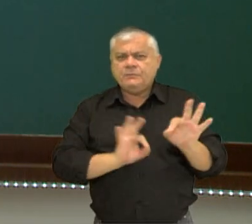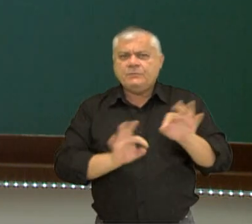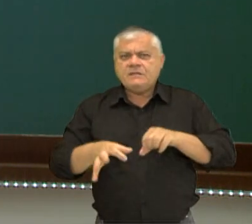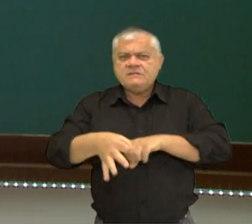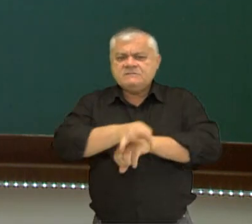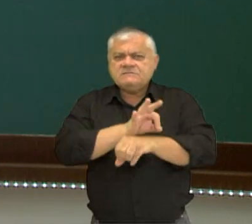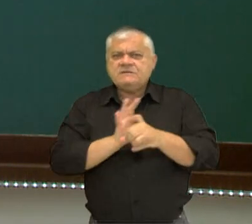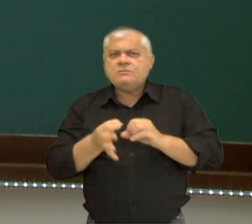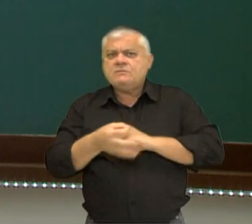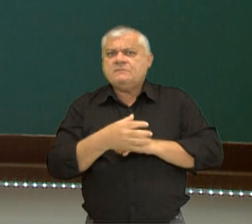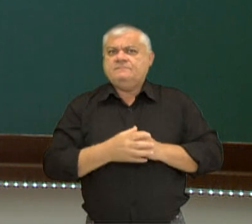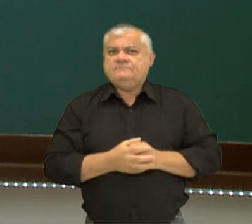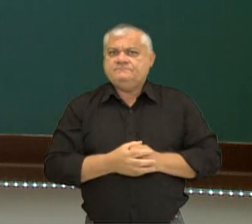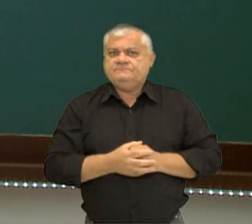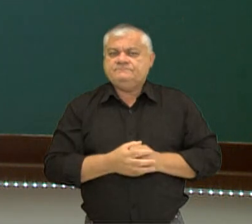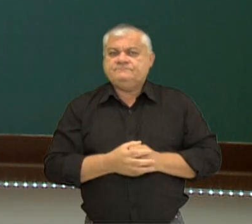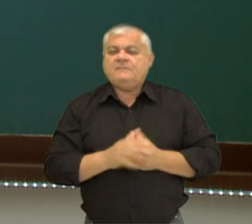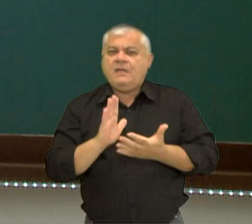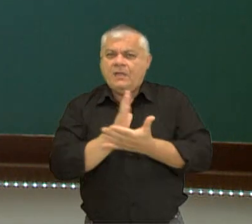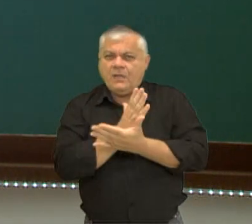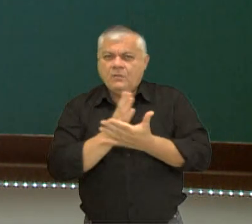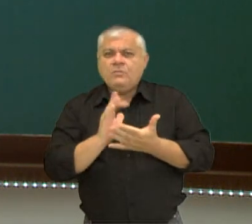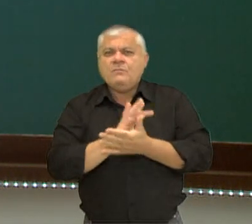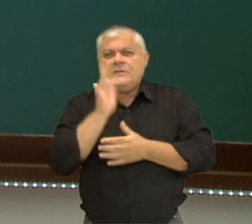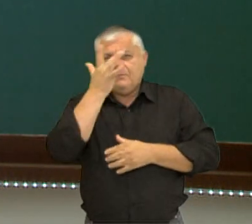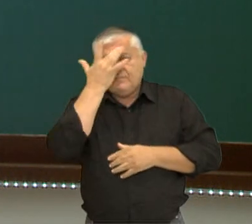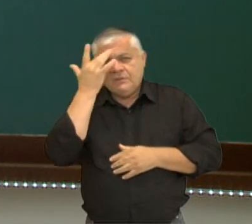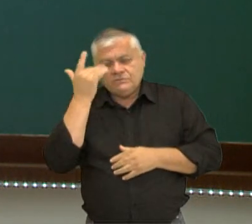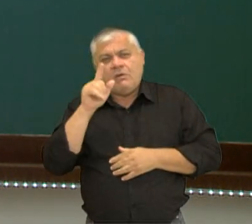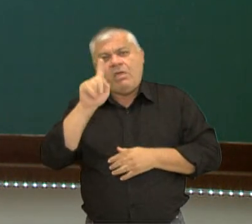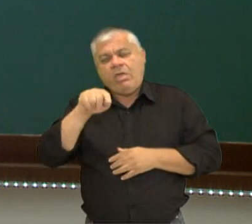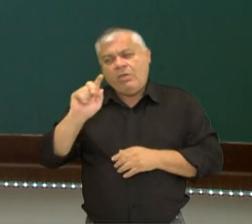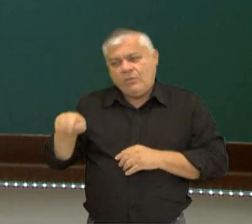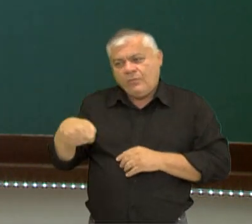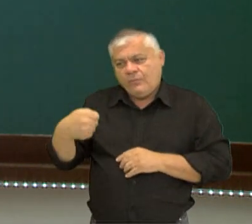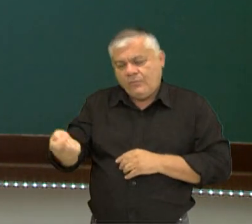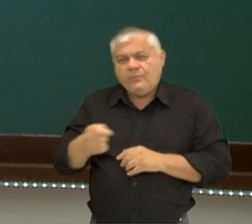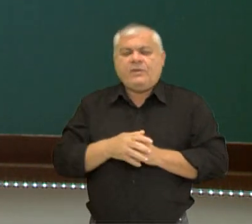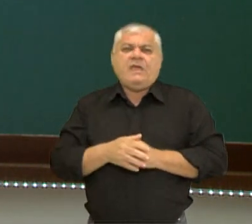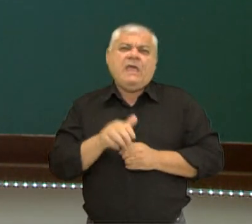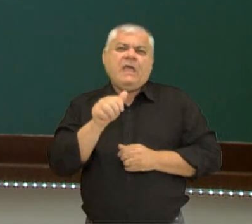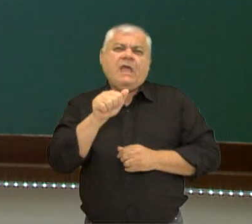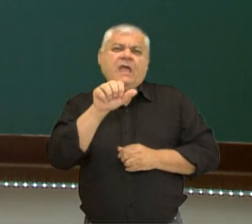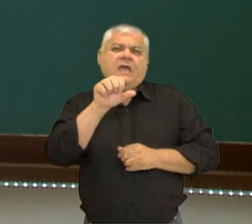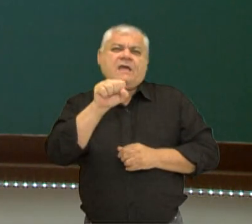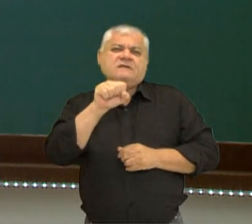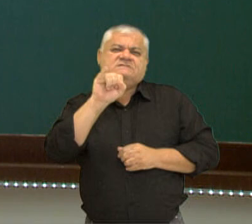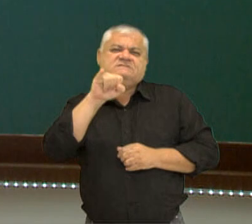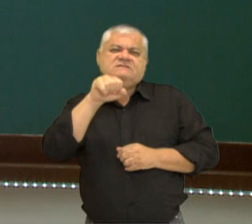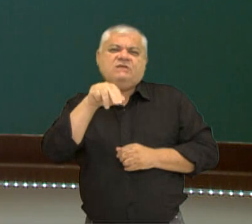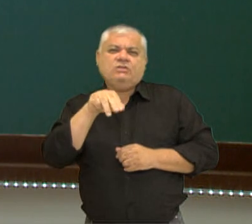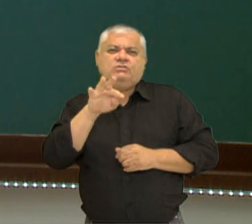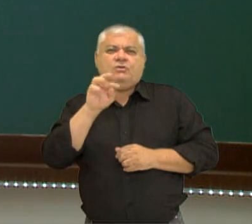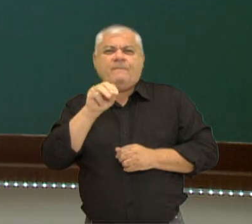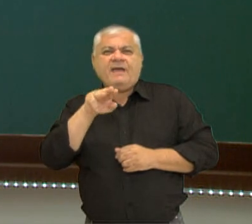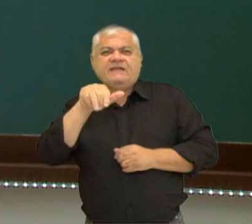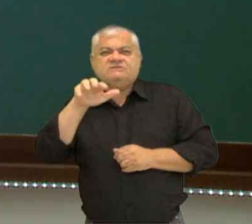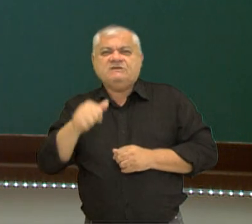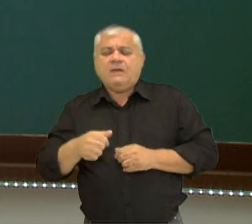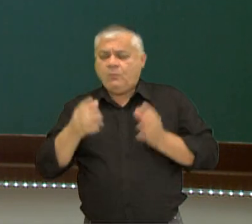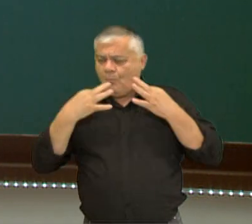células. Algumas pessoas são chamadas de assintomáticas, outras podem desenvolver